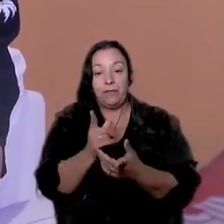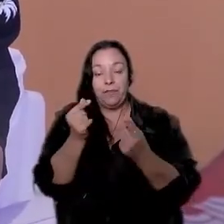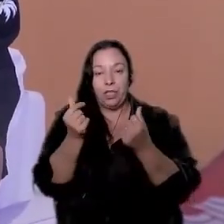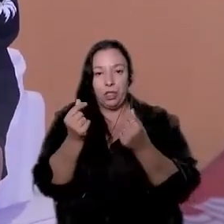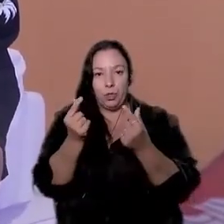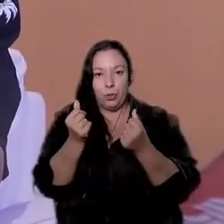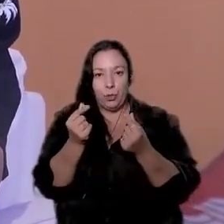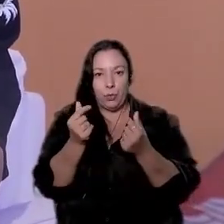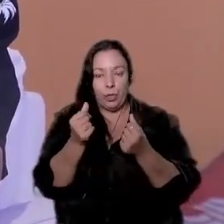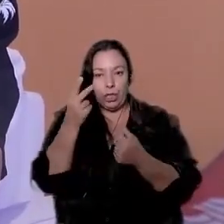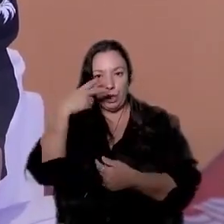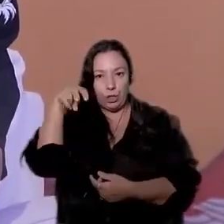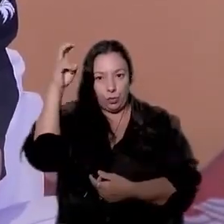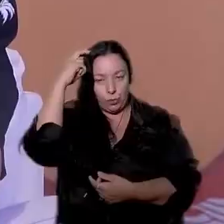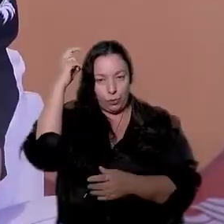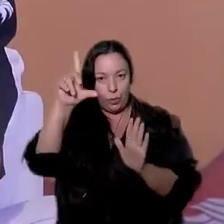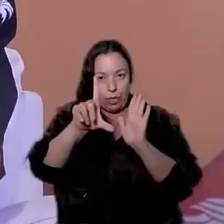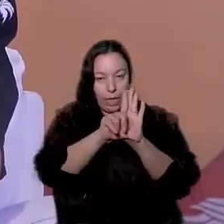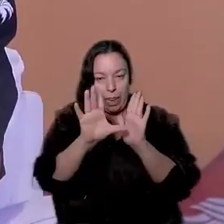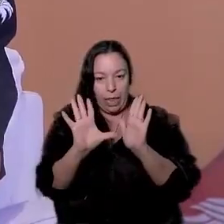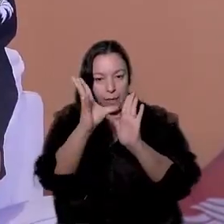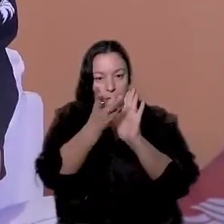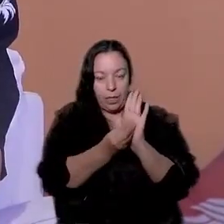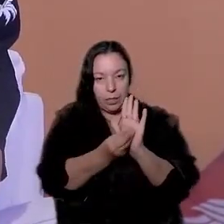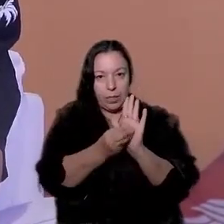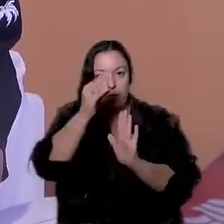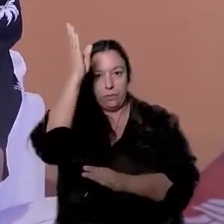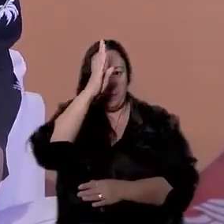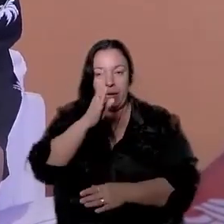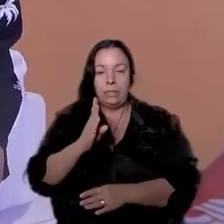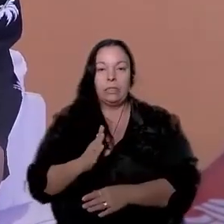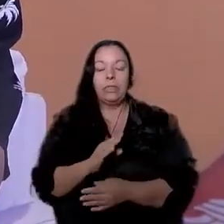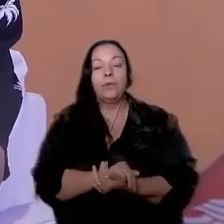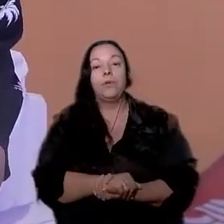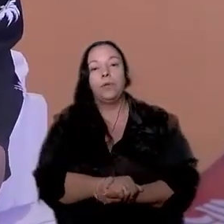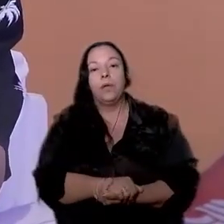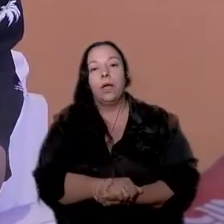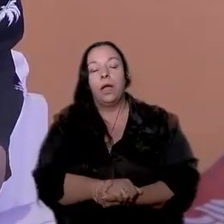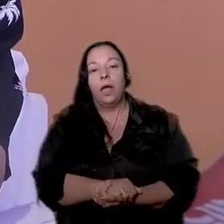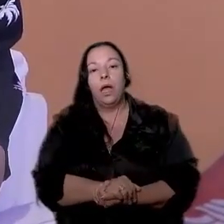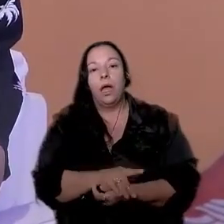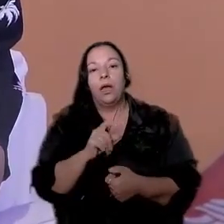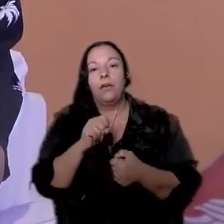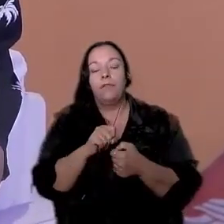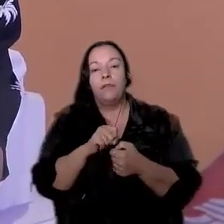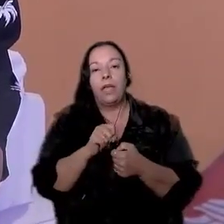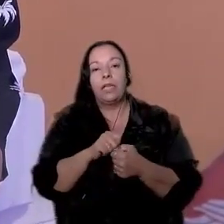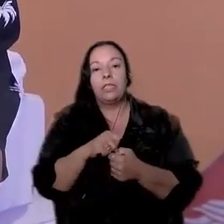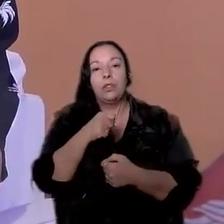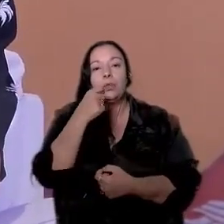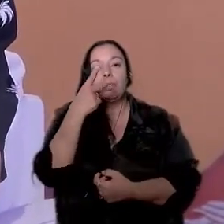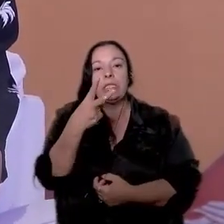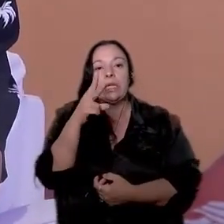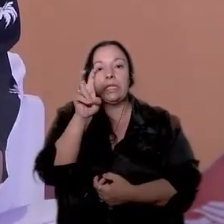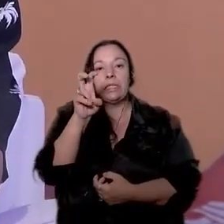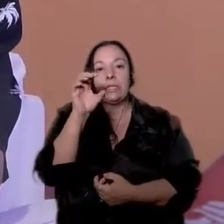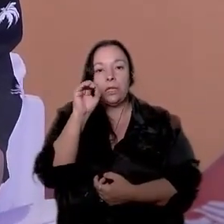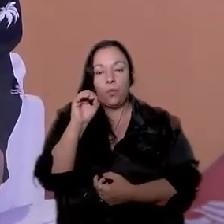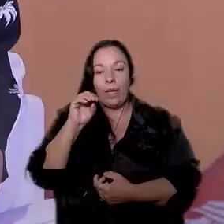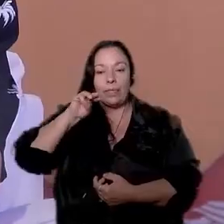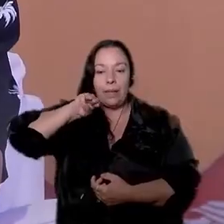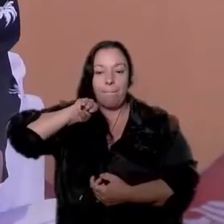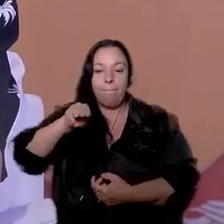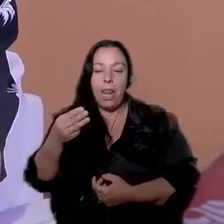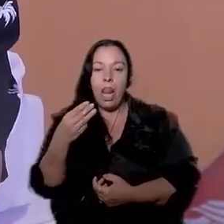de cultura pela Lei Rouanet do país, e eles fizeram um lançamento de um edital de 250 milhões.